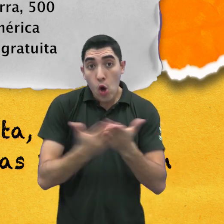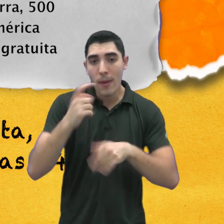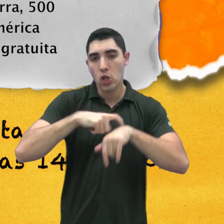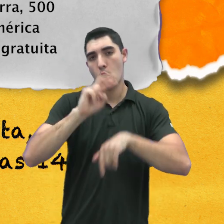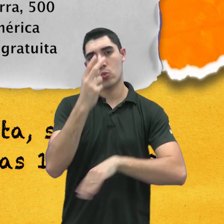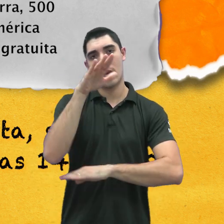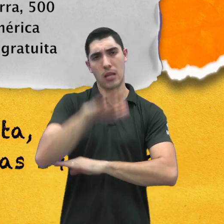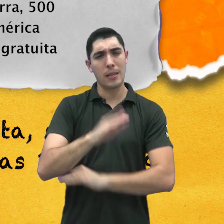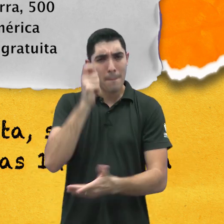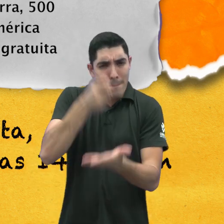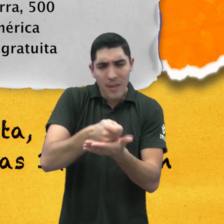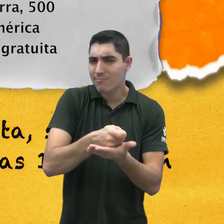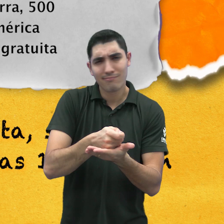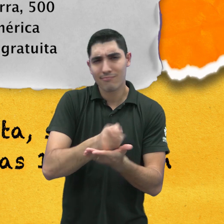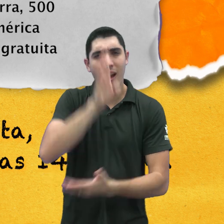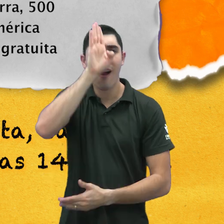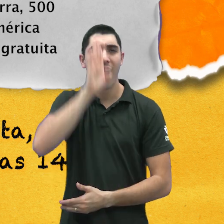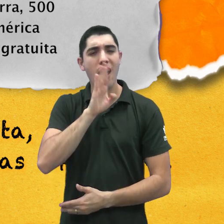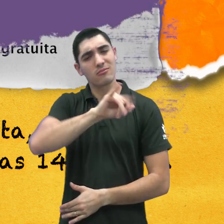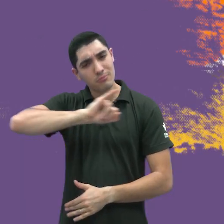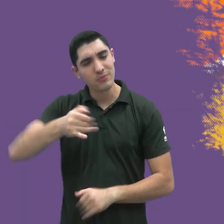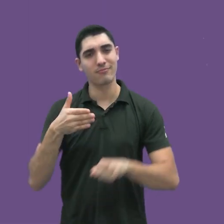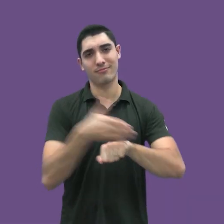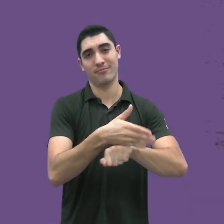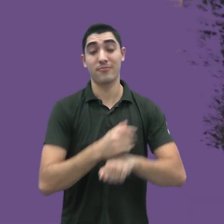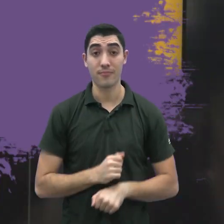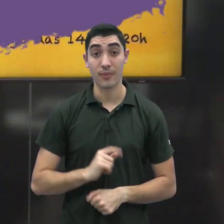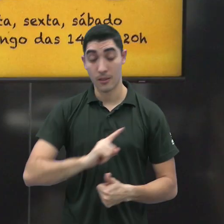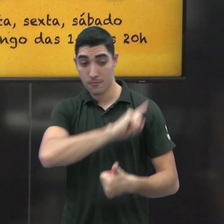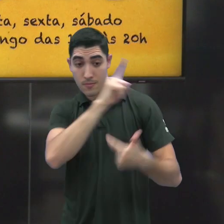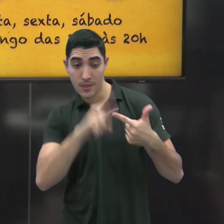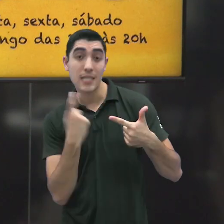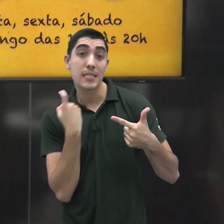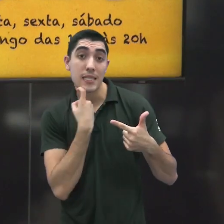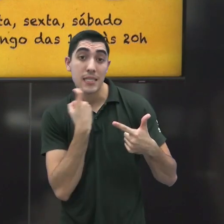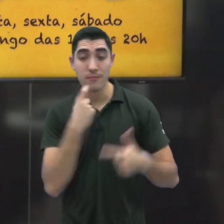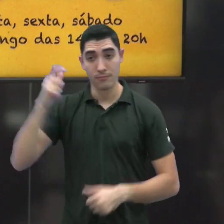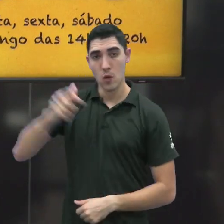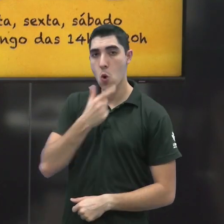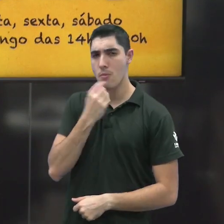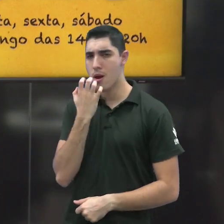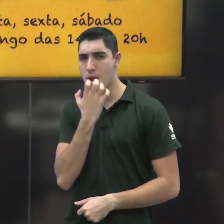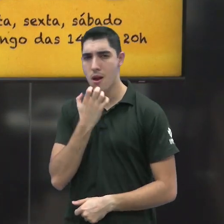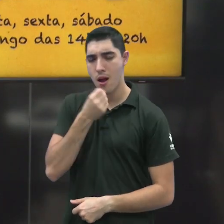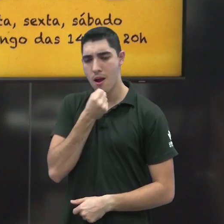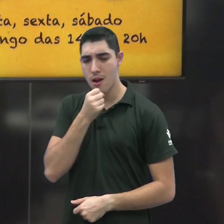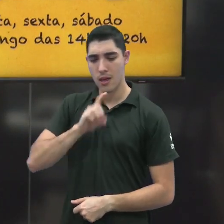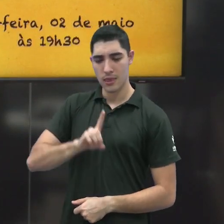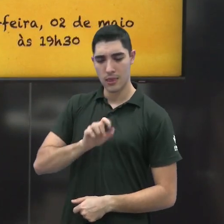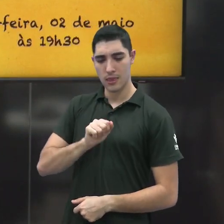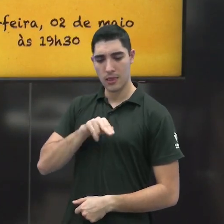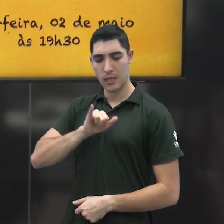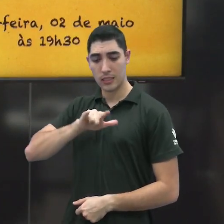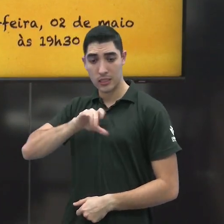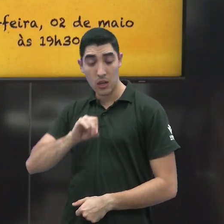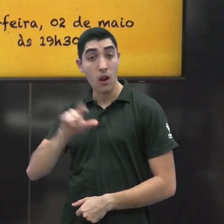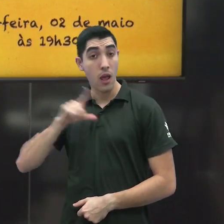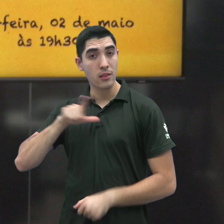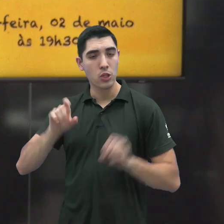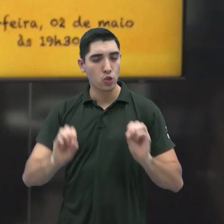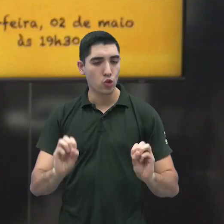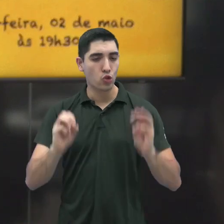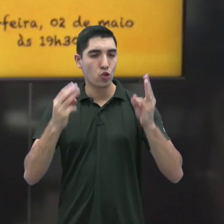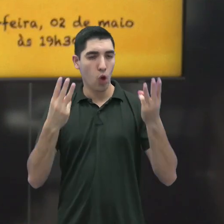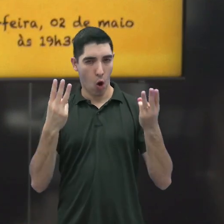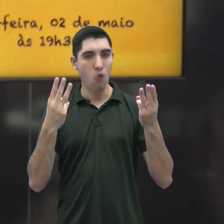2 horas da tarde. Não paga nada para entrar, é só chegar por lá. Na sexta-feira, o cantor Danilo Gonzaga chega com o seu show Milonga de